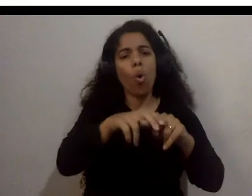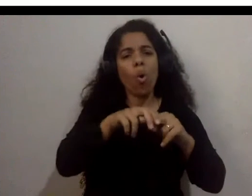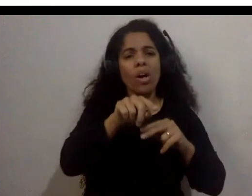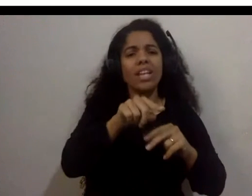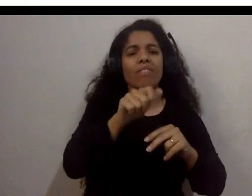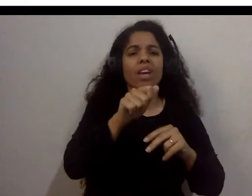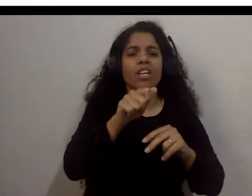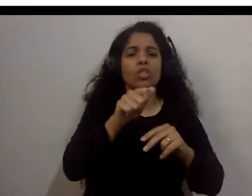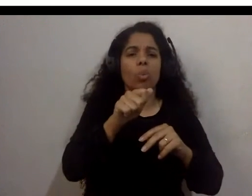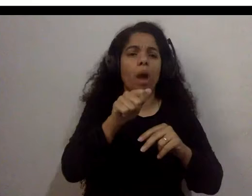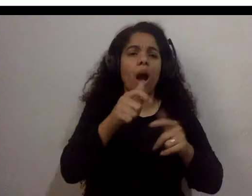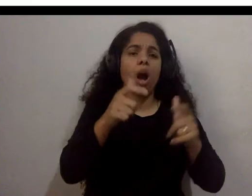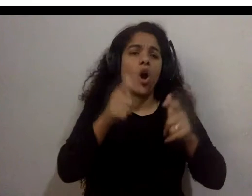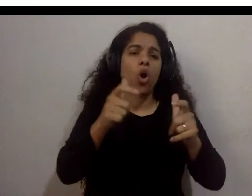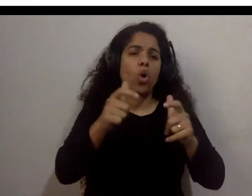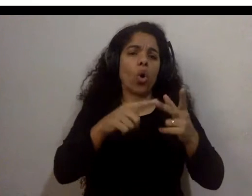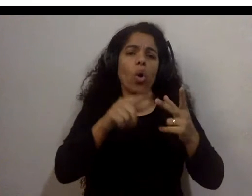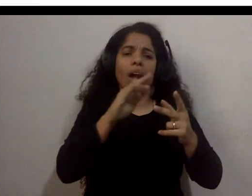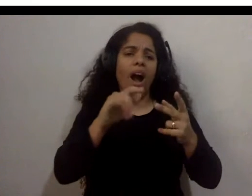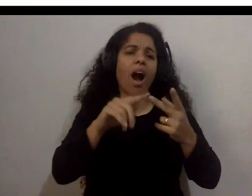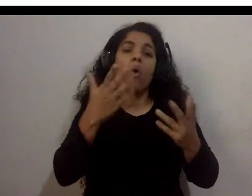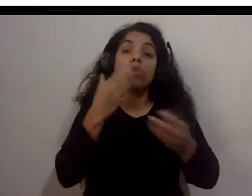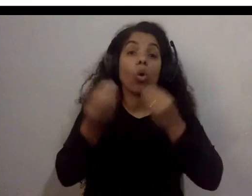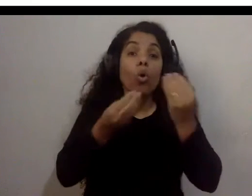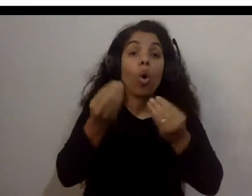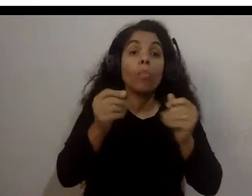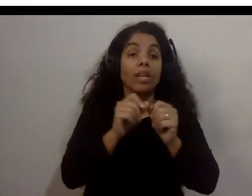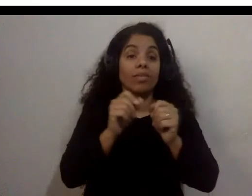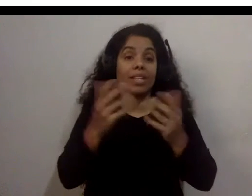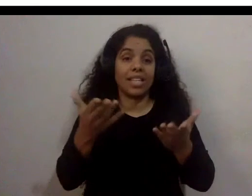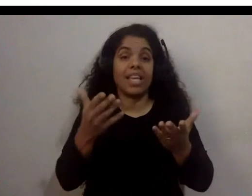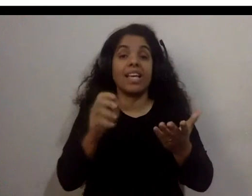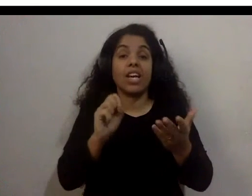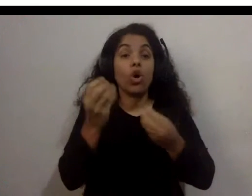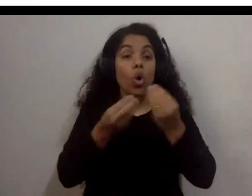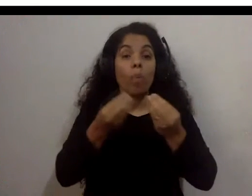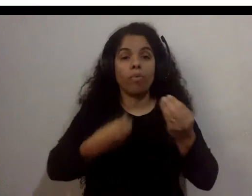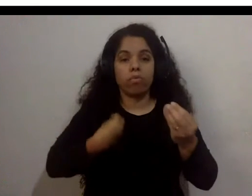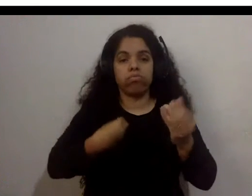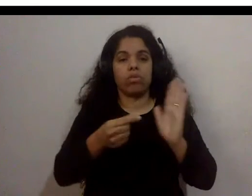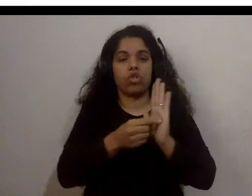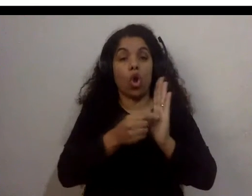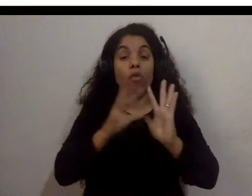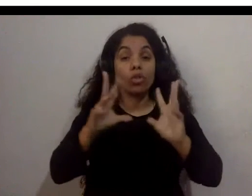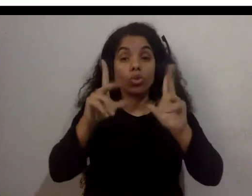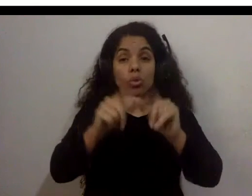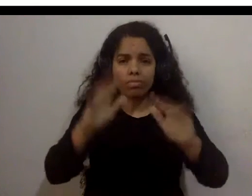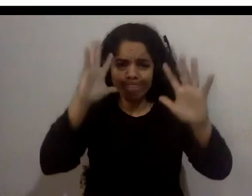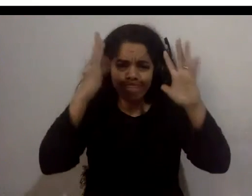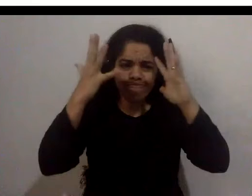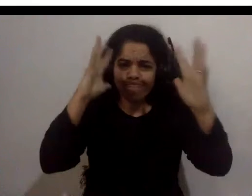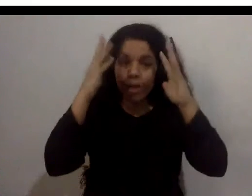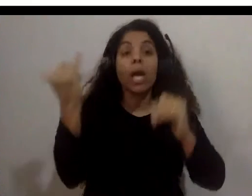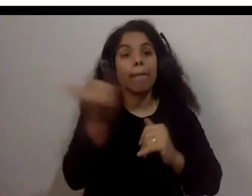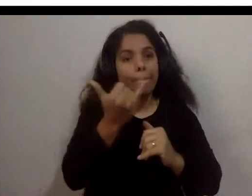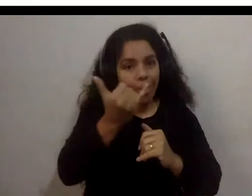alocada local, vou expor isso em cima de um SaaS, como que vai funcionar meu software? Todas essas decisões, elas são importantes, mas a gente sempre